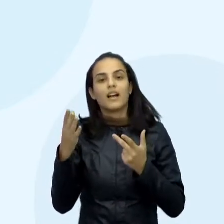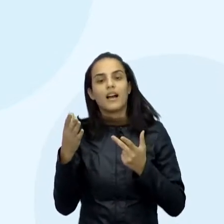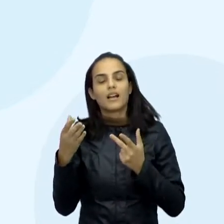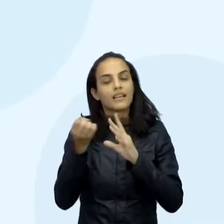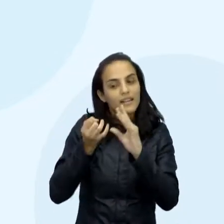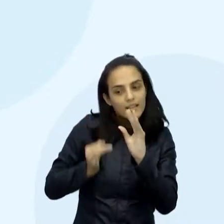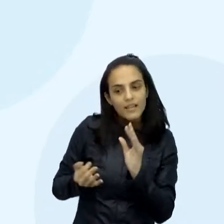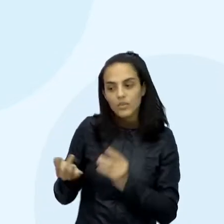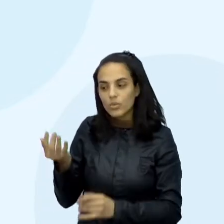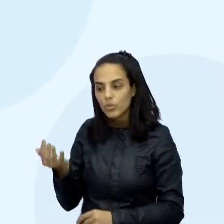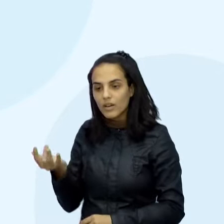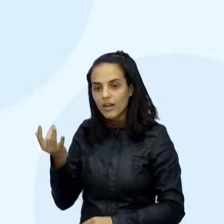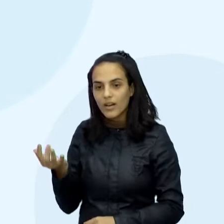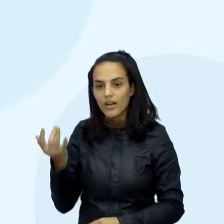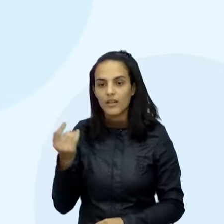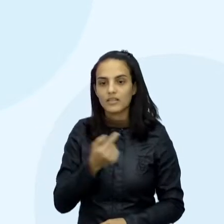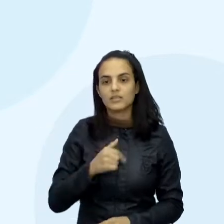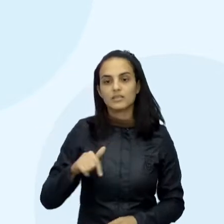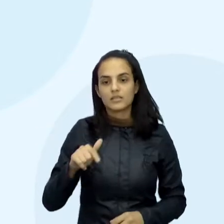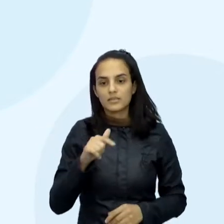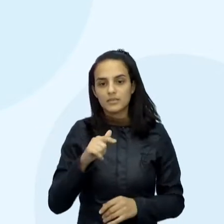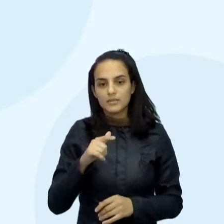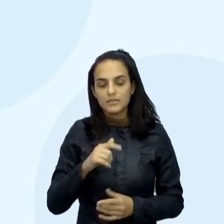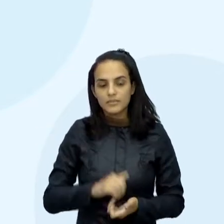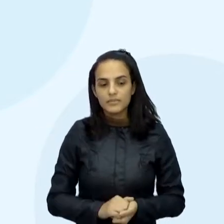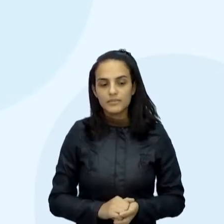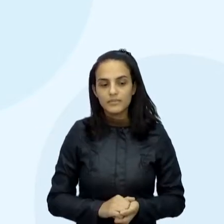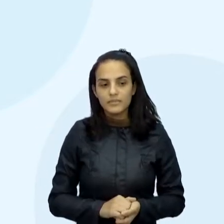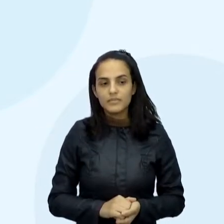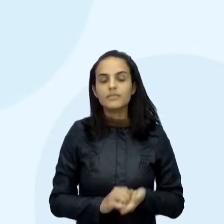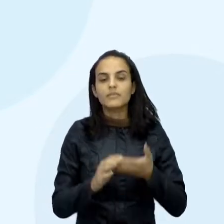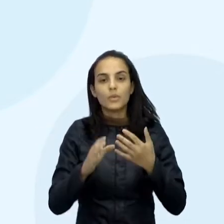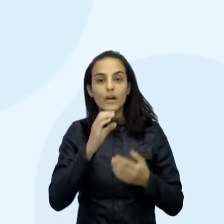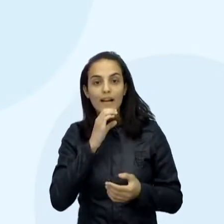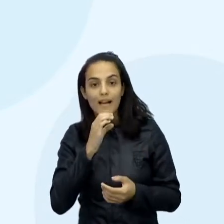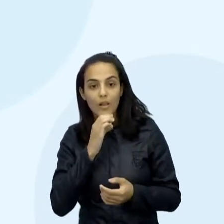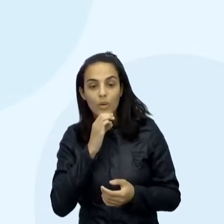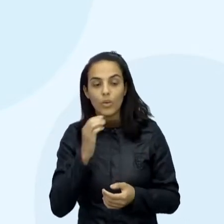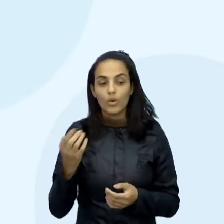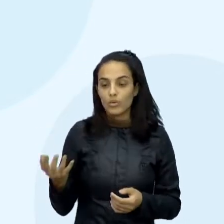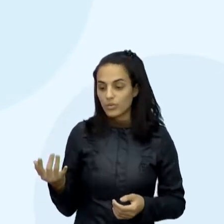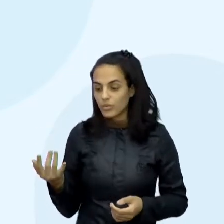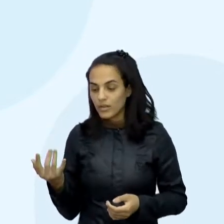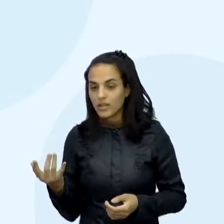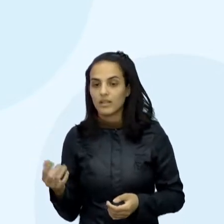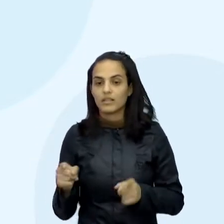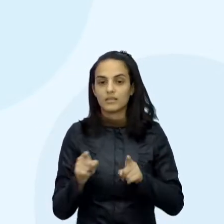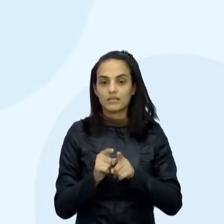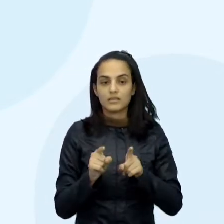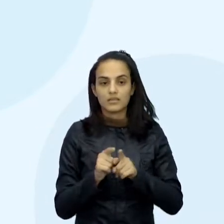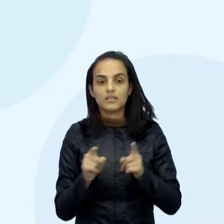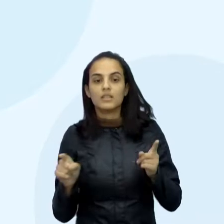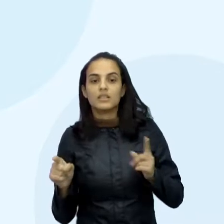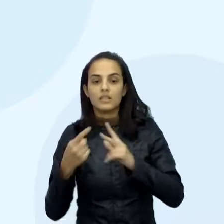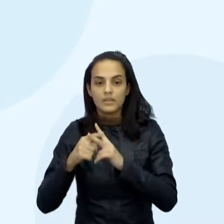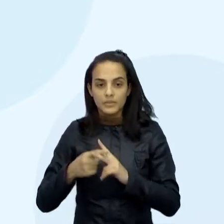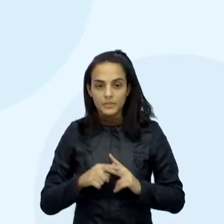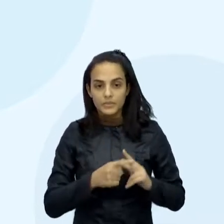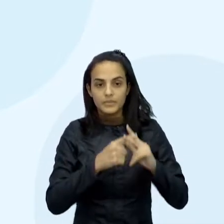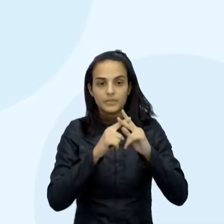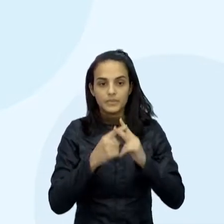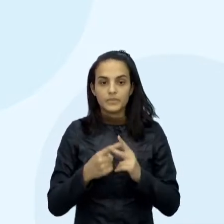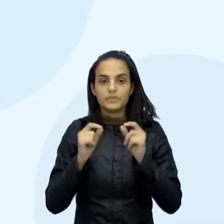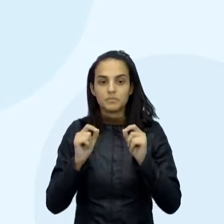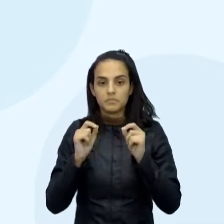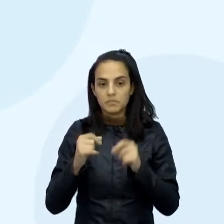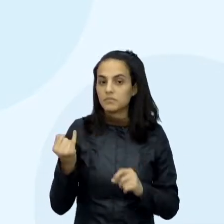porque são eles, né, as nossas... o calor e os gases, eles são mecanismos, né, têm